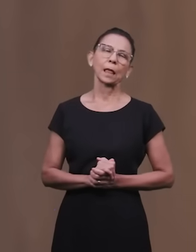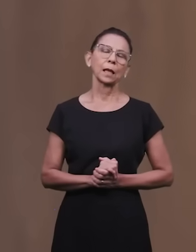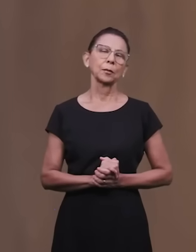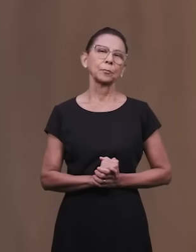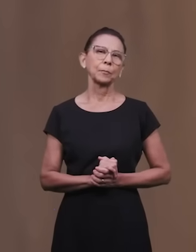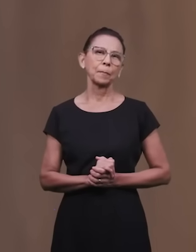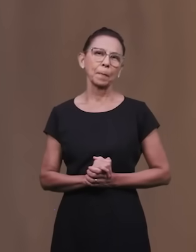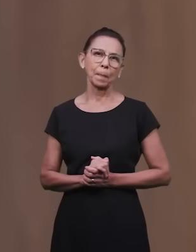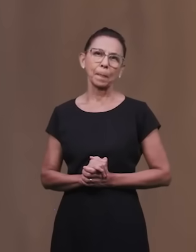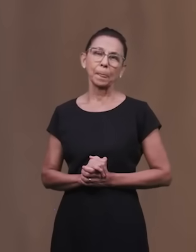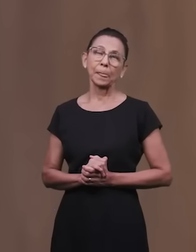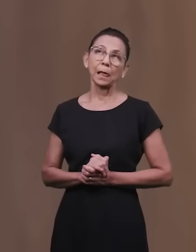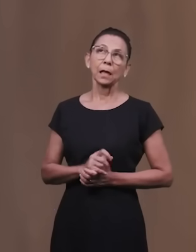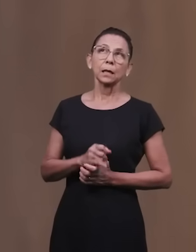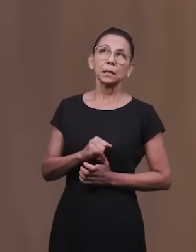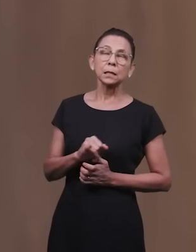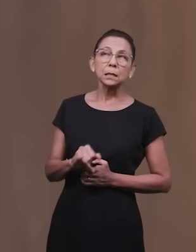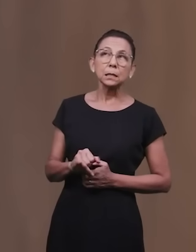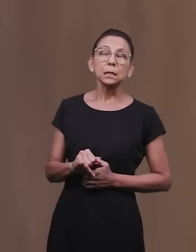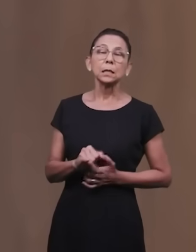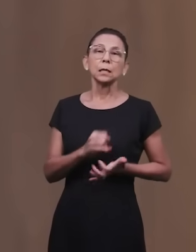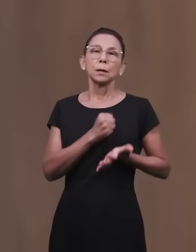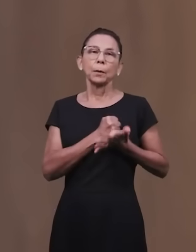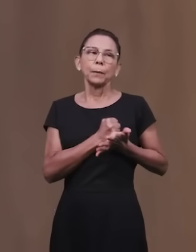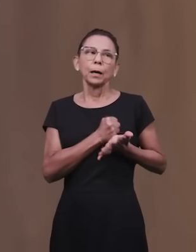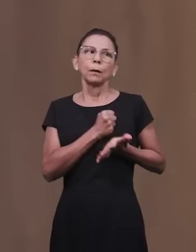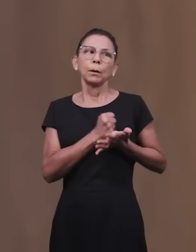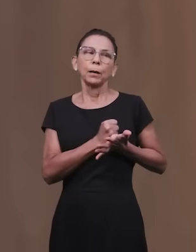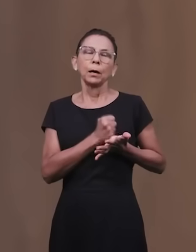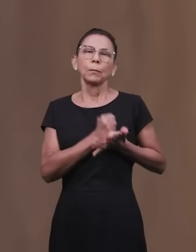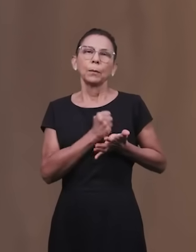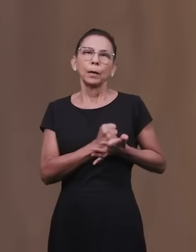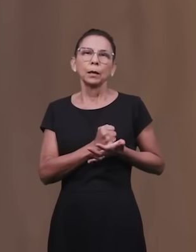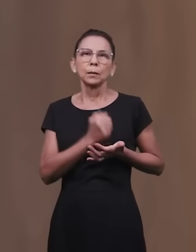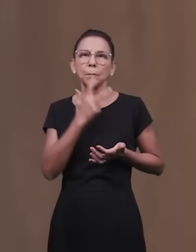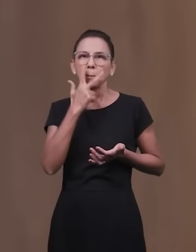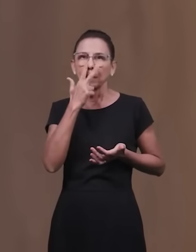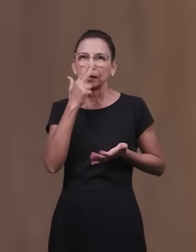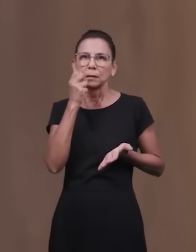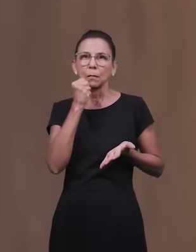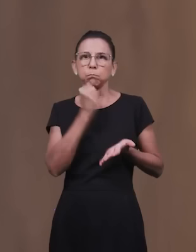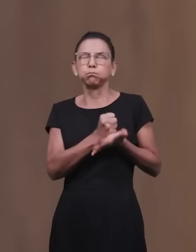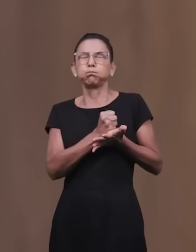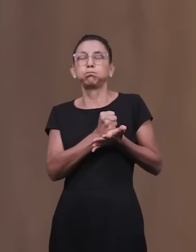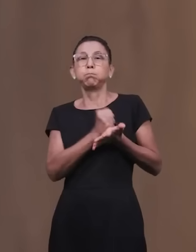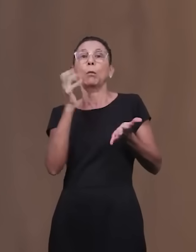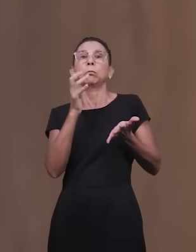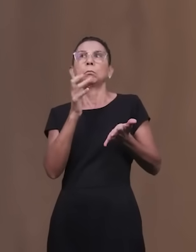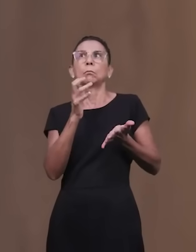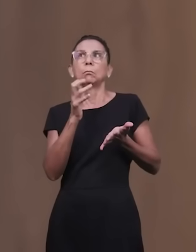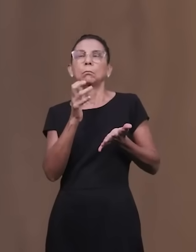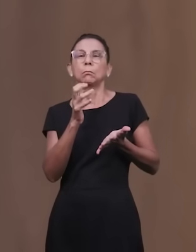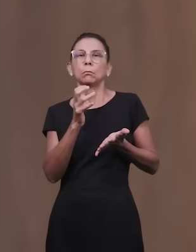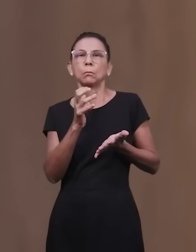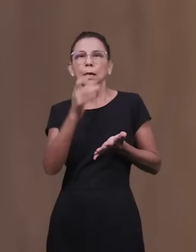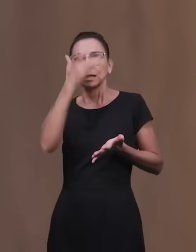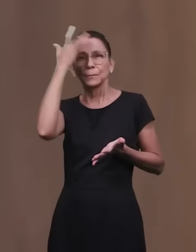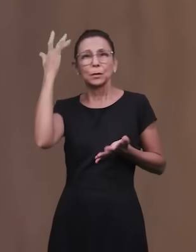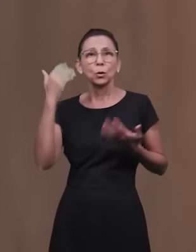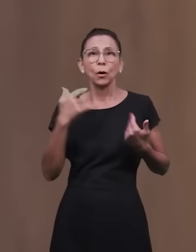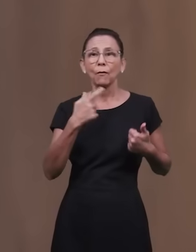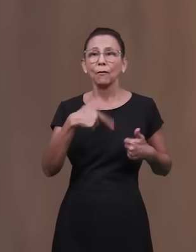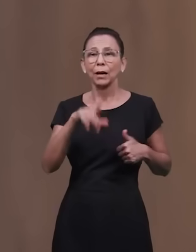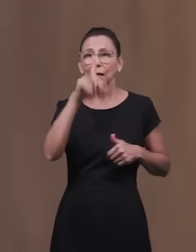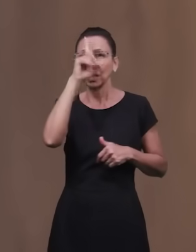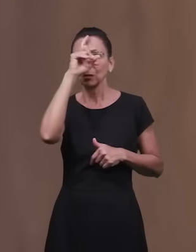os sintomas que geralmente incomodam mais é ataque cardíaco, porque muitas vezes parece que é pré-infarto, né? Às vezes as pessoas